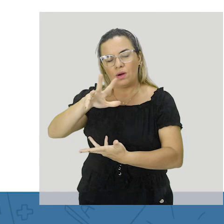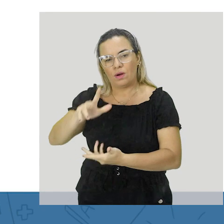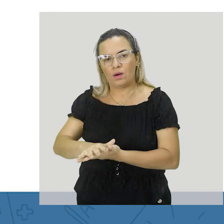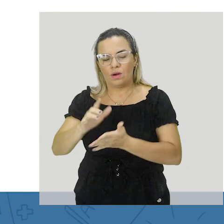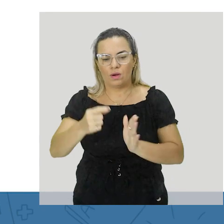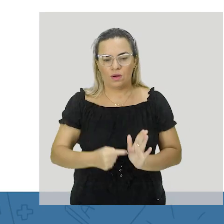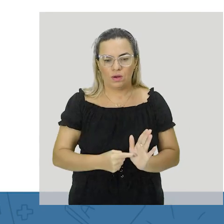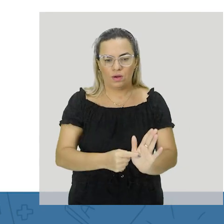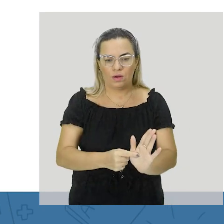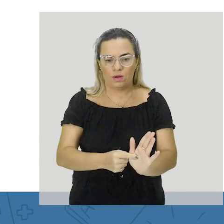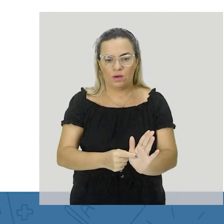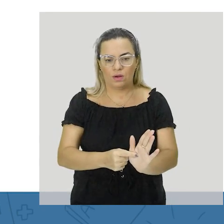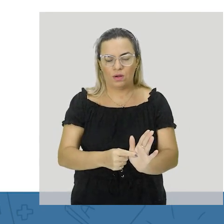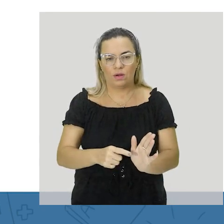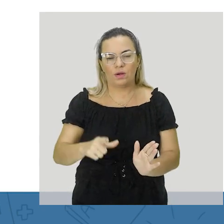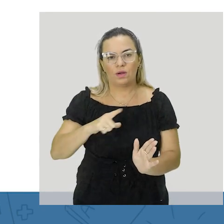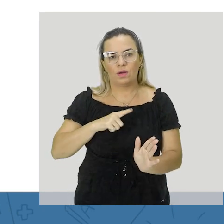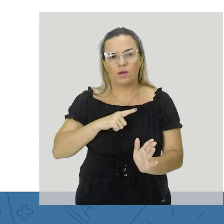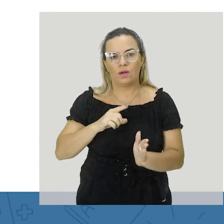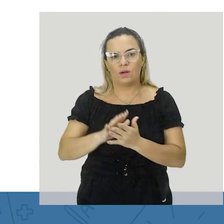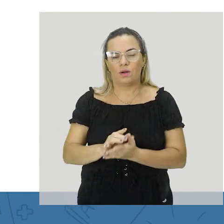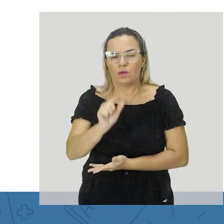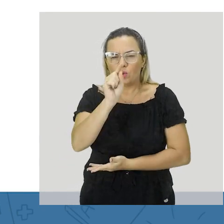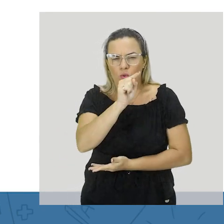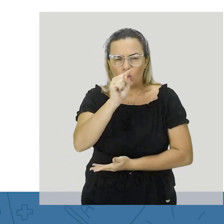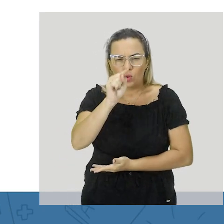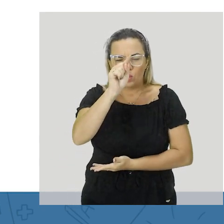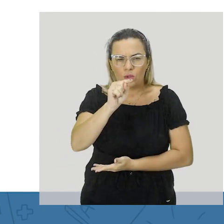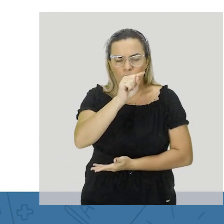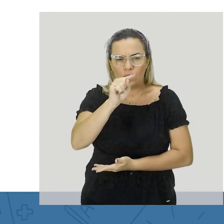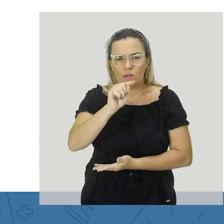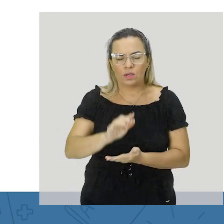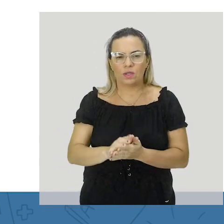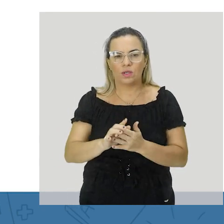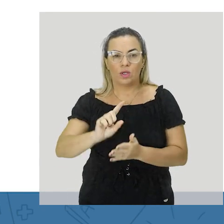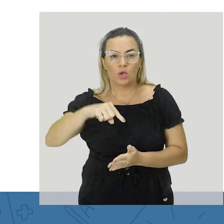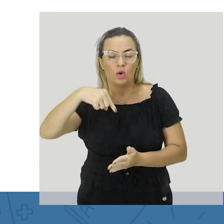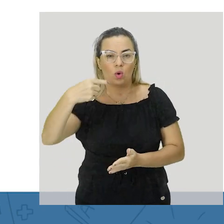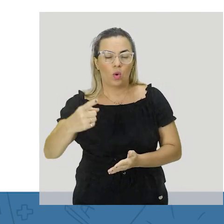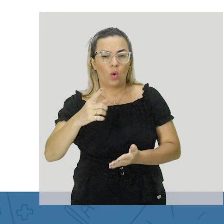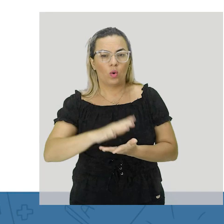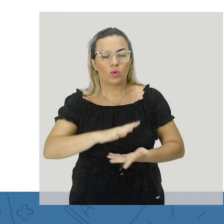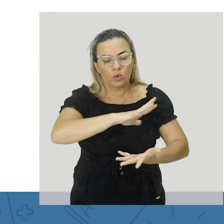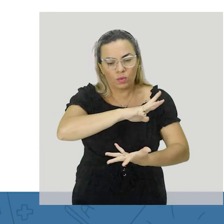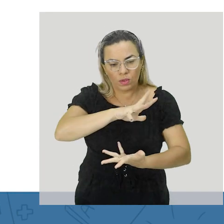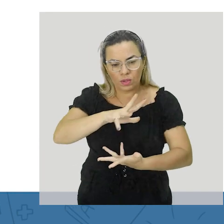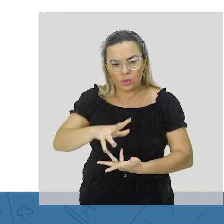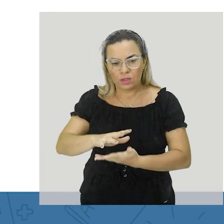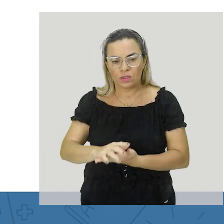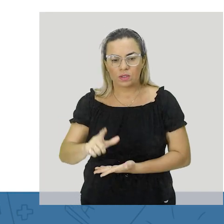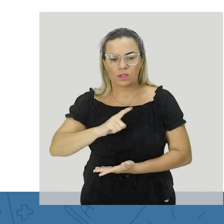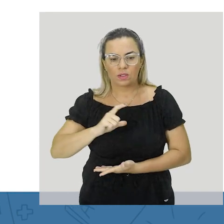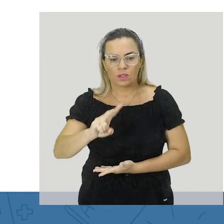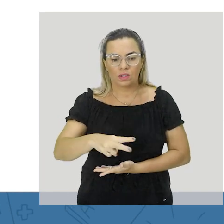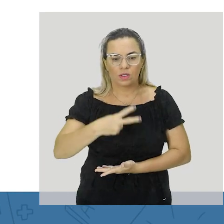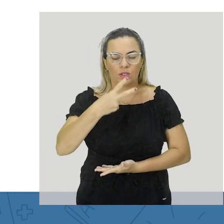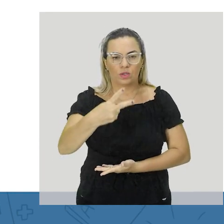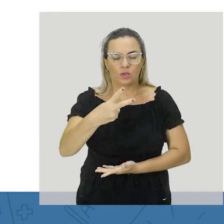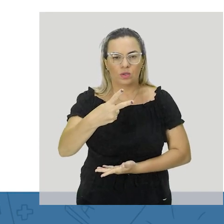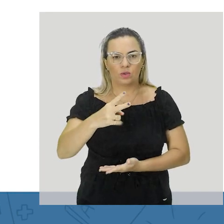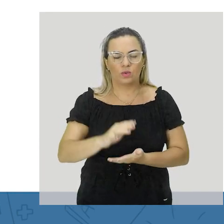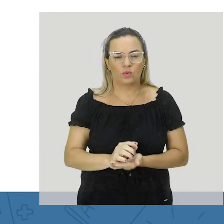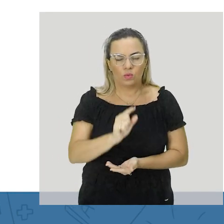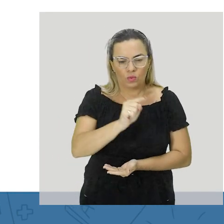um asterisco, né, uma estrelinha, e tem outros que tem duas estrelinhas, certo? Então a gente já começa aqui a